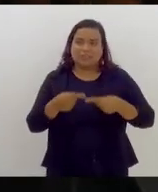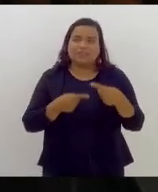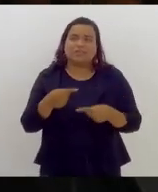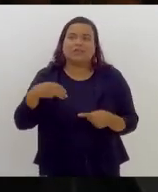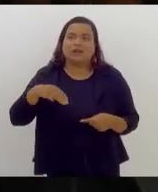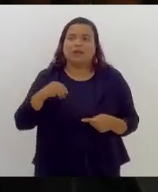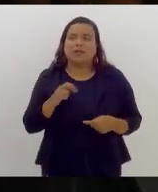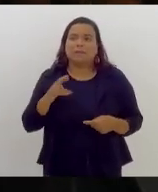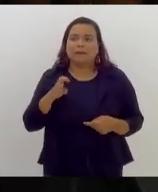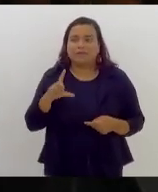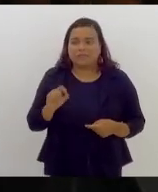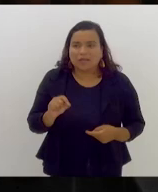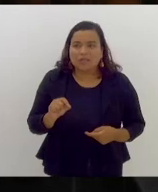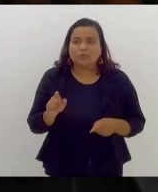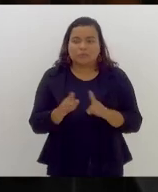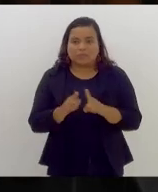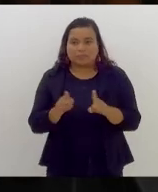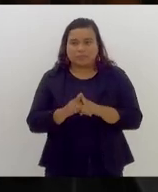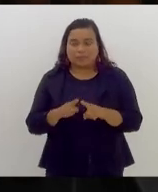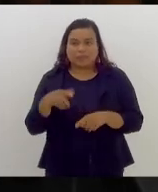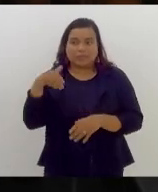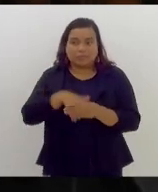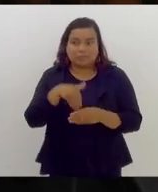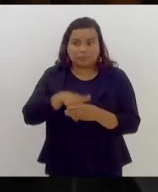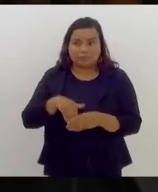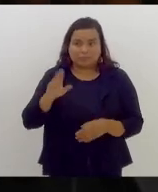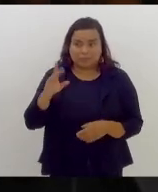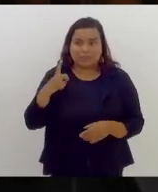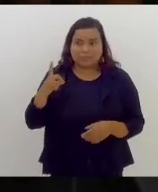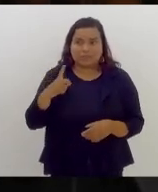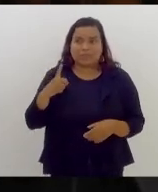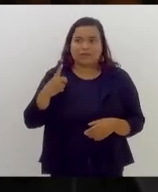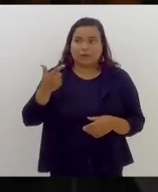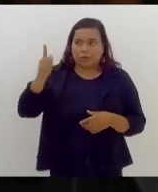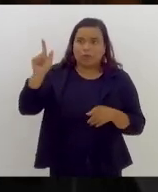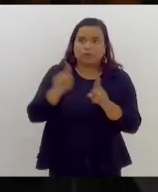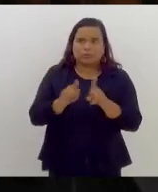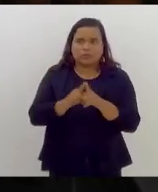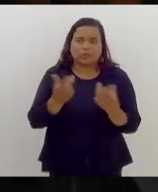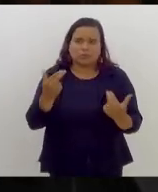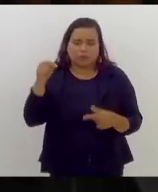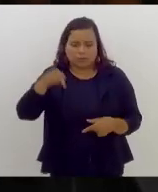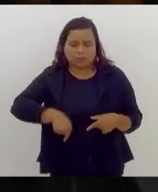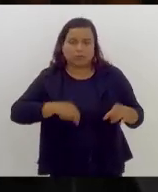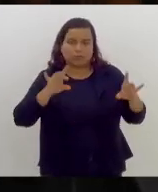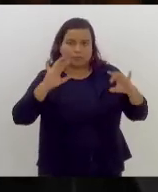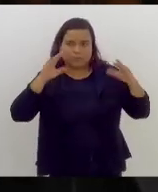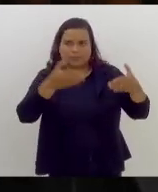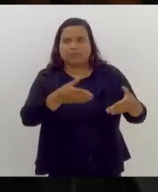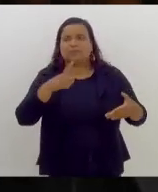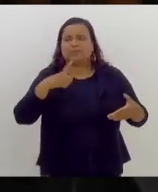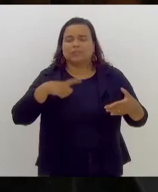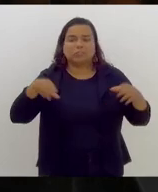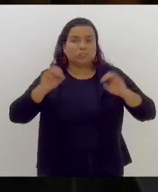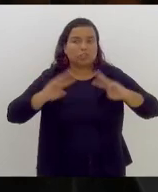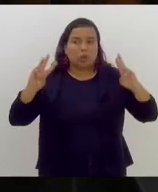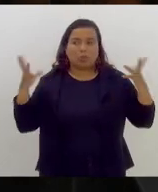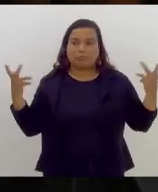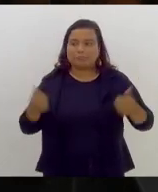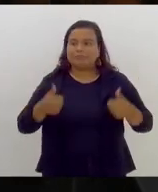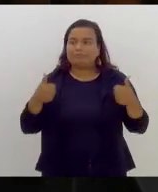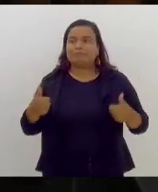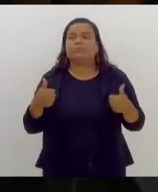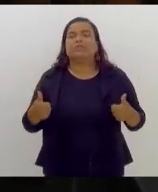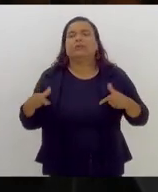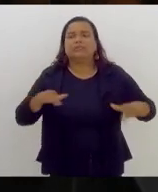Marcelo, nessa eleição, como nas outras, mas nessa em especial, deu um show, não